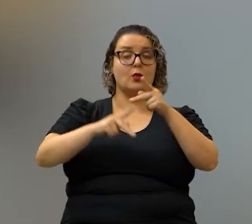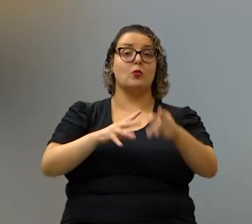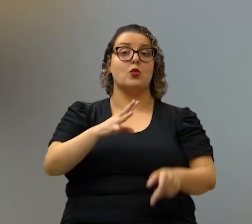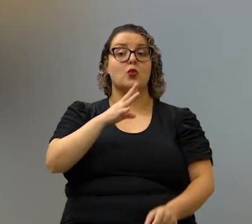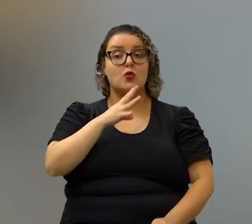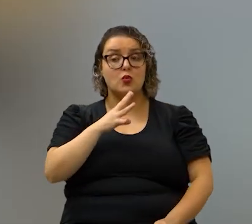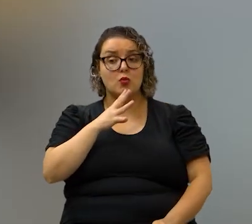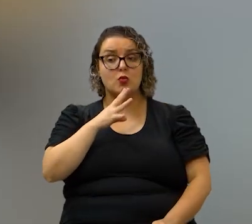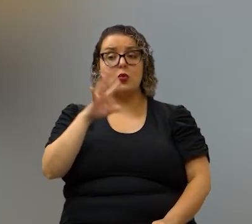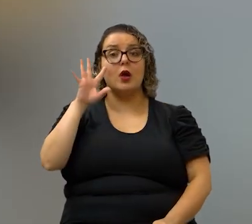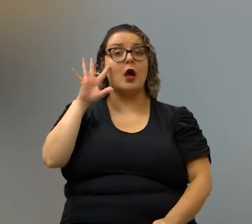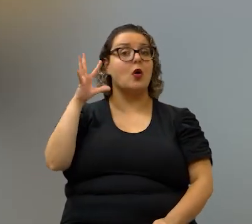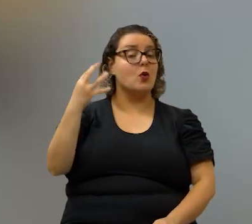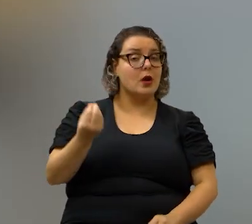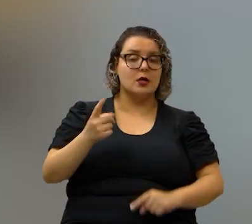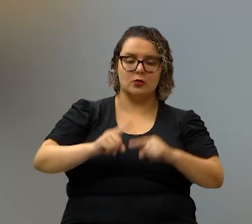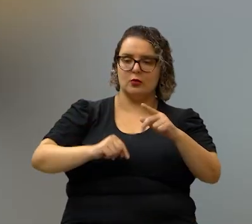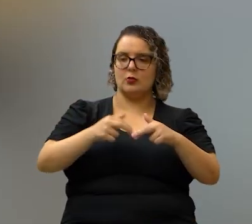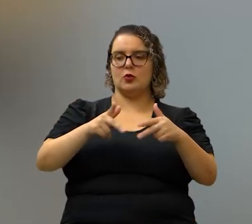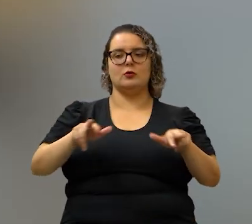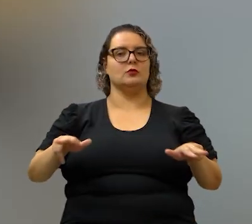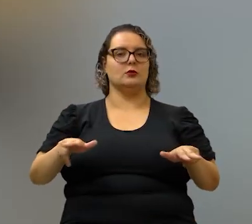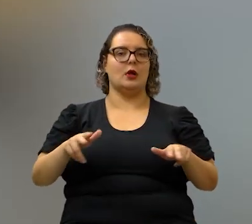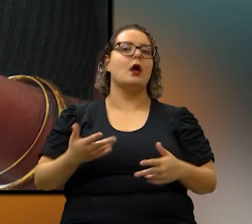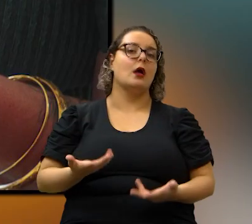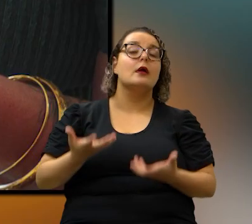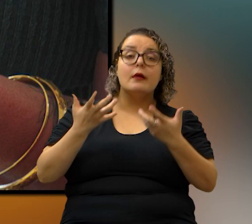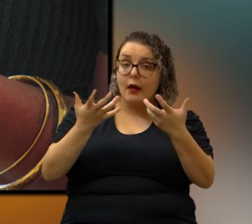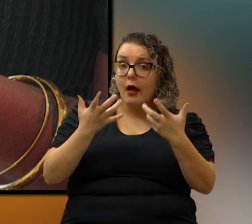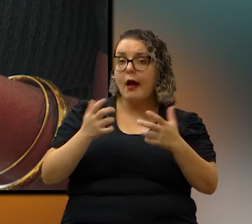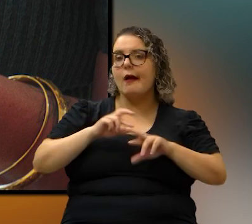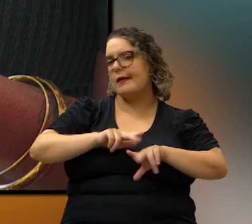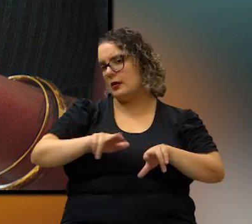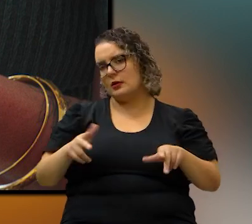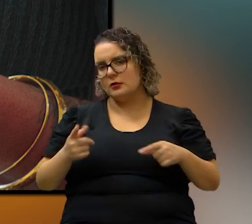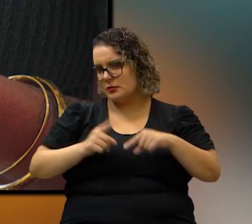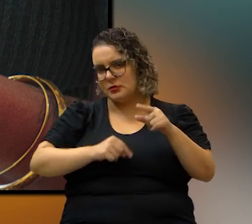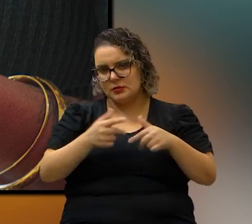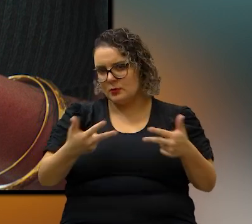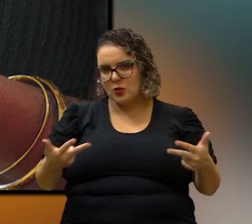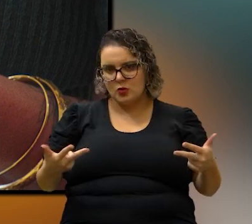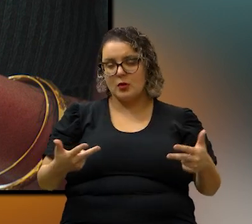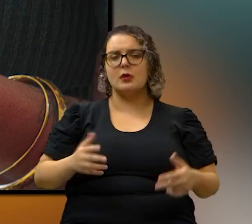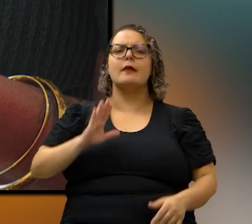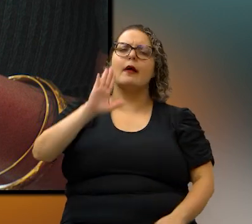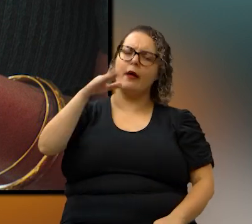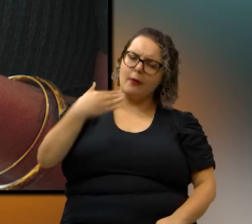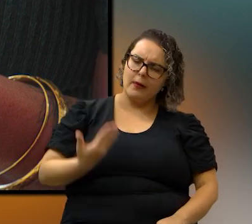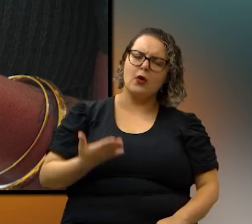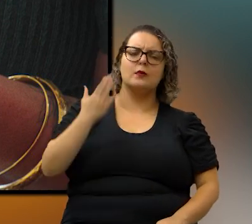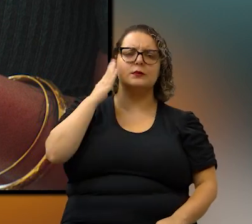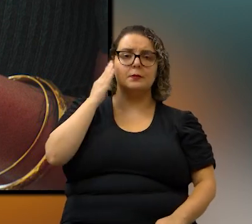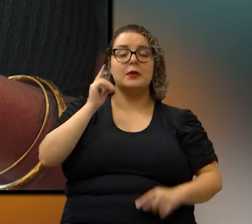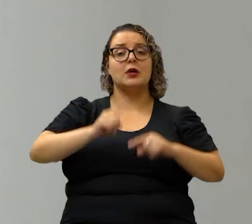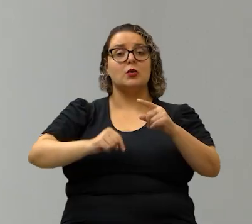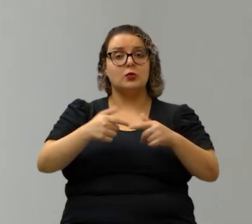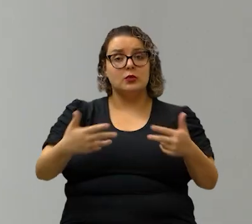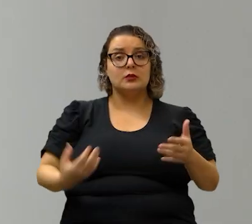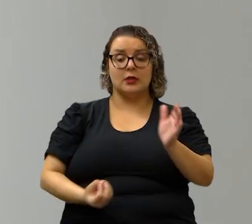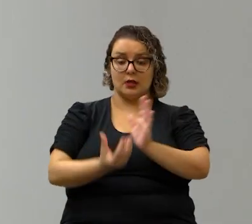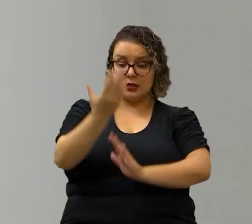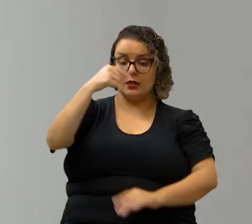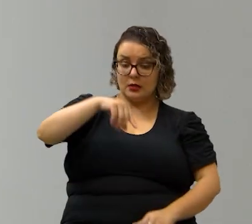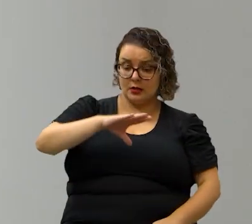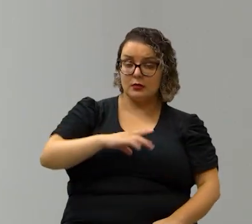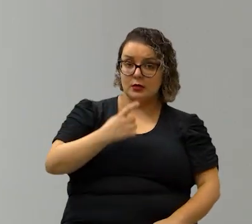que tem um público que conhece produtos diferenciados, que quer esses produtos. Então é uma honra mesmo saber que hoje tem um produto que